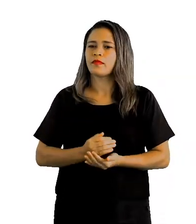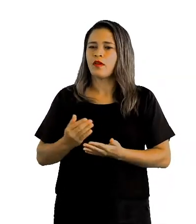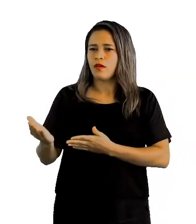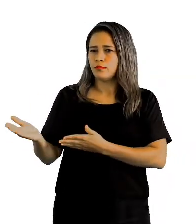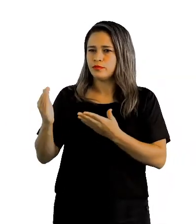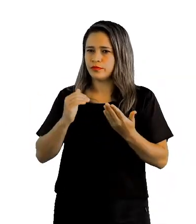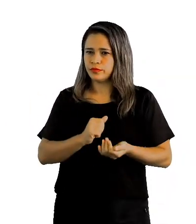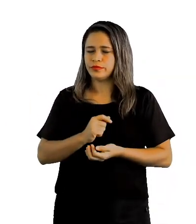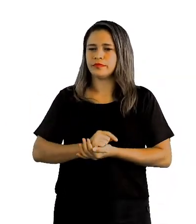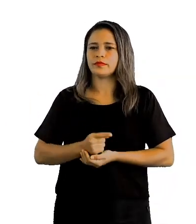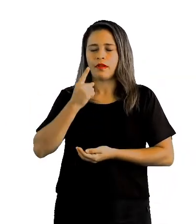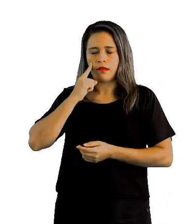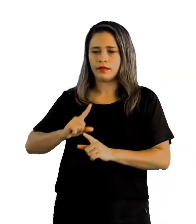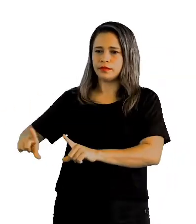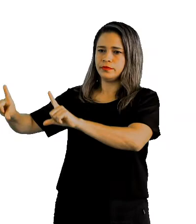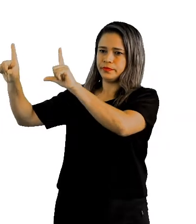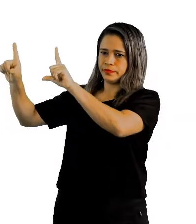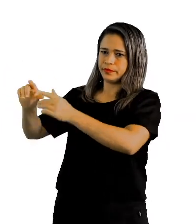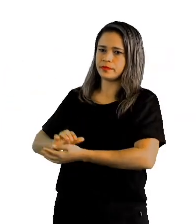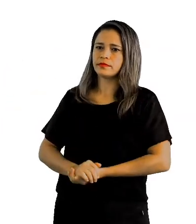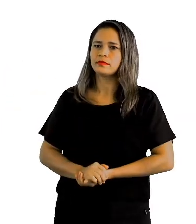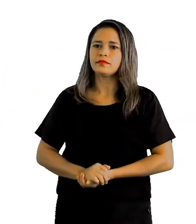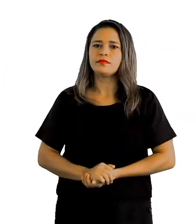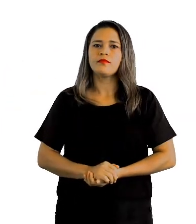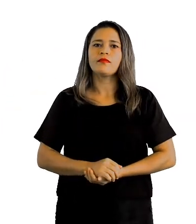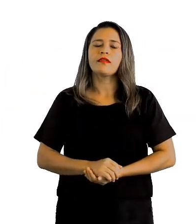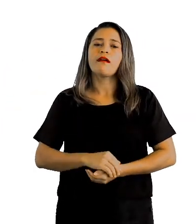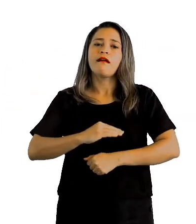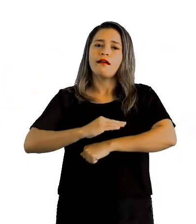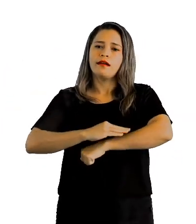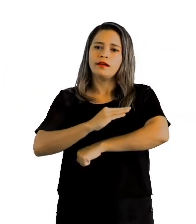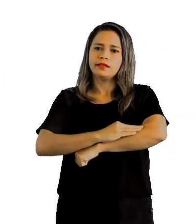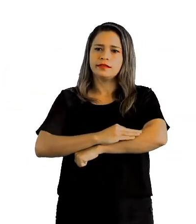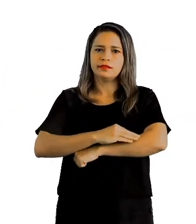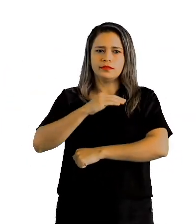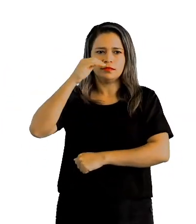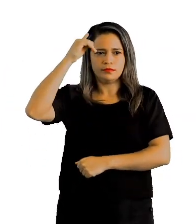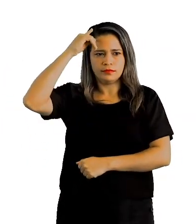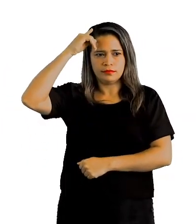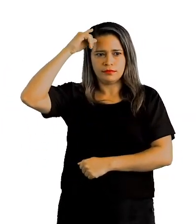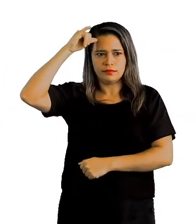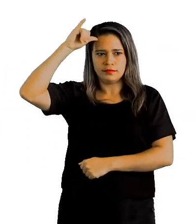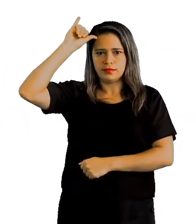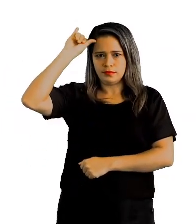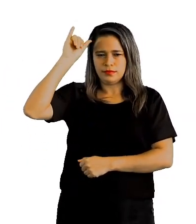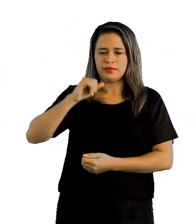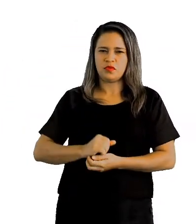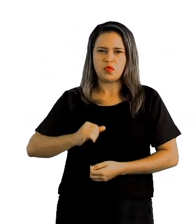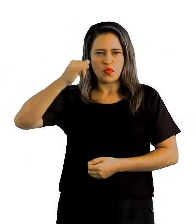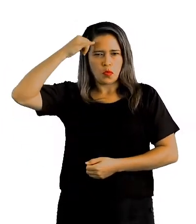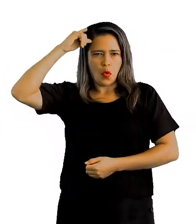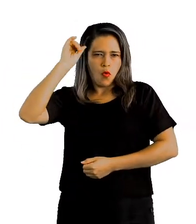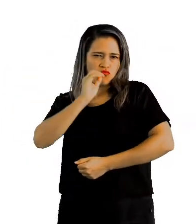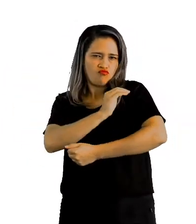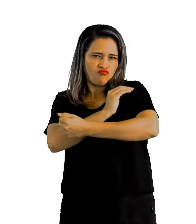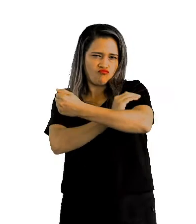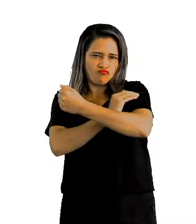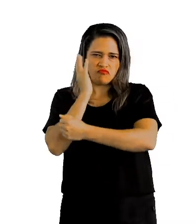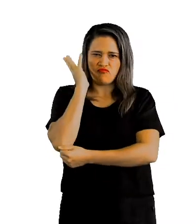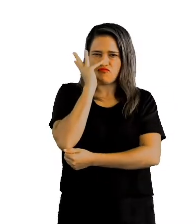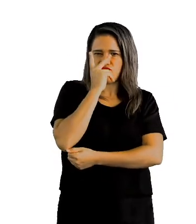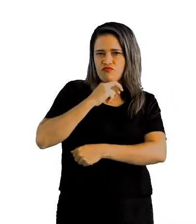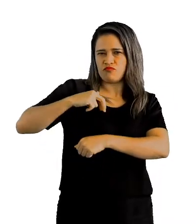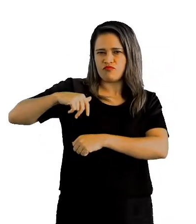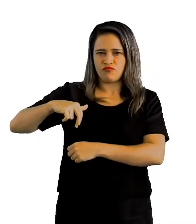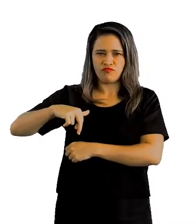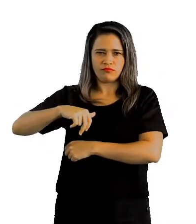comigo lá na tela. Vamos lá. A rã e o touro. Um touro forte e bonito passeava perto